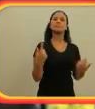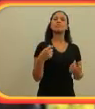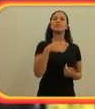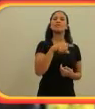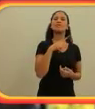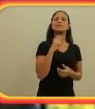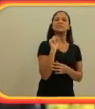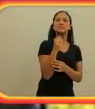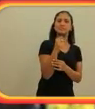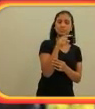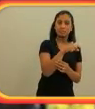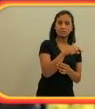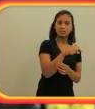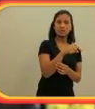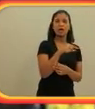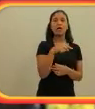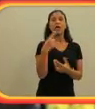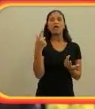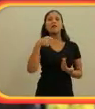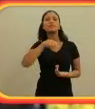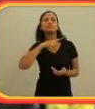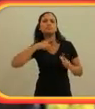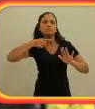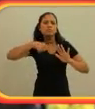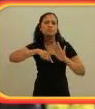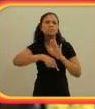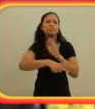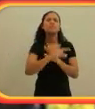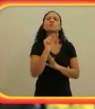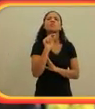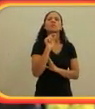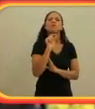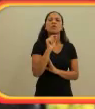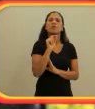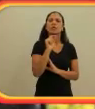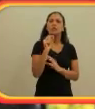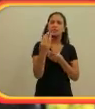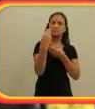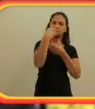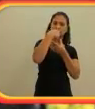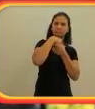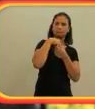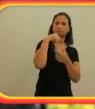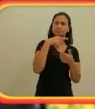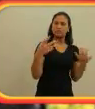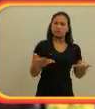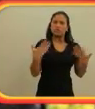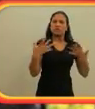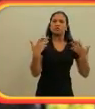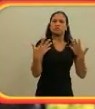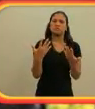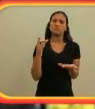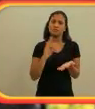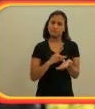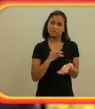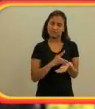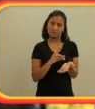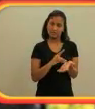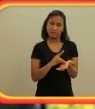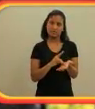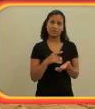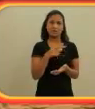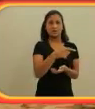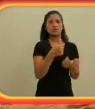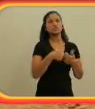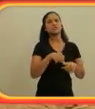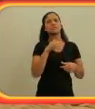tronco, da coordenação motora, da sensibilidade, tanto superficial quanto profunda, porque o ambiente é muito